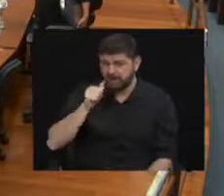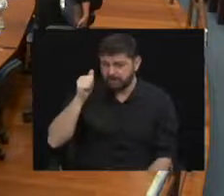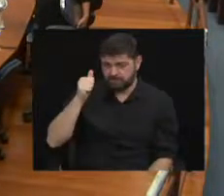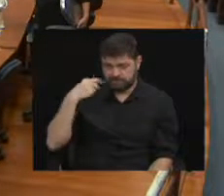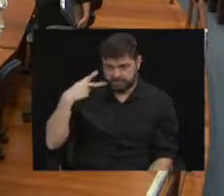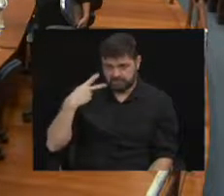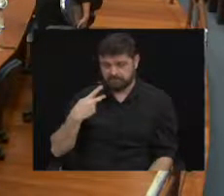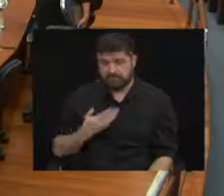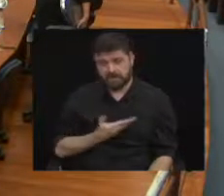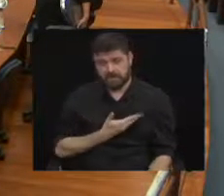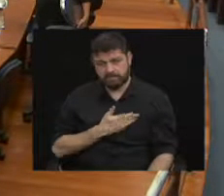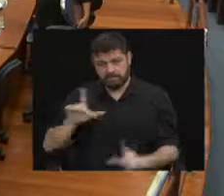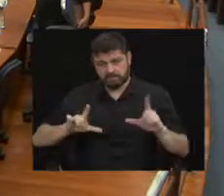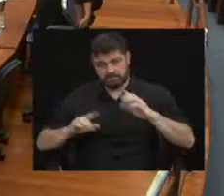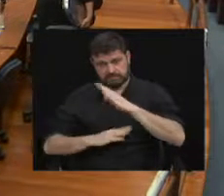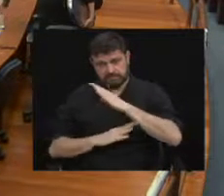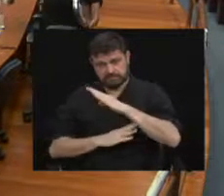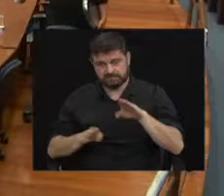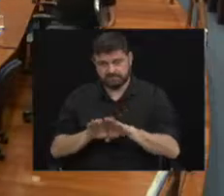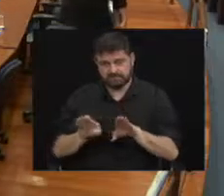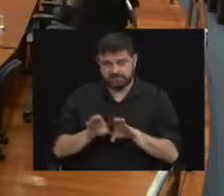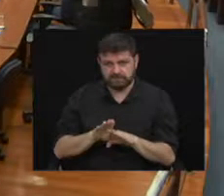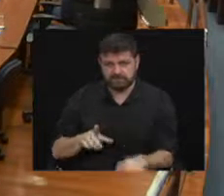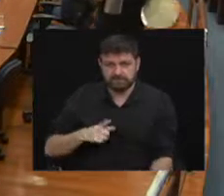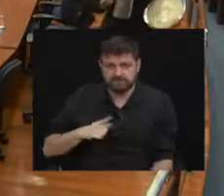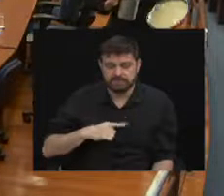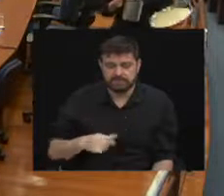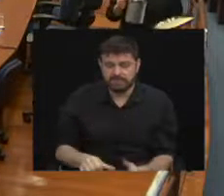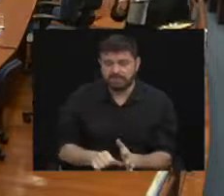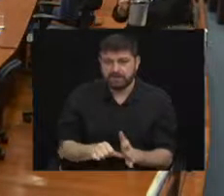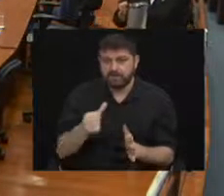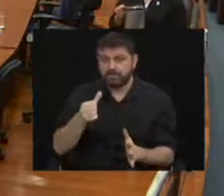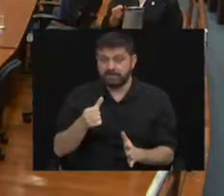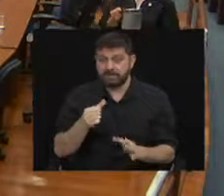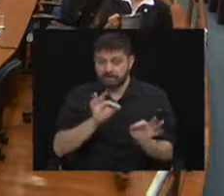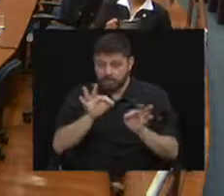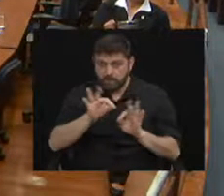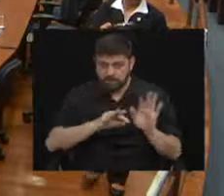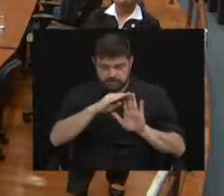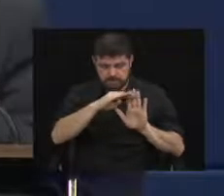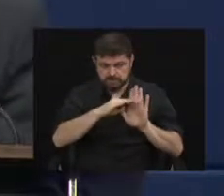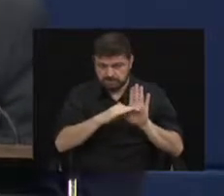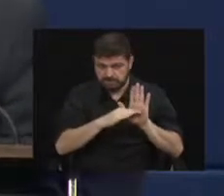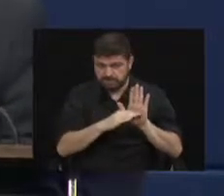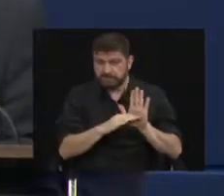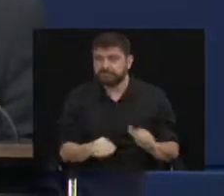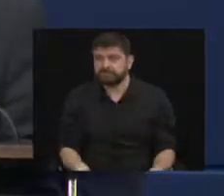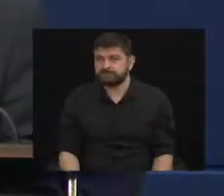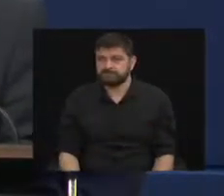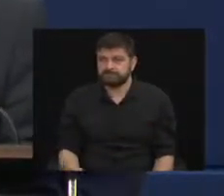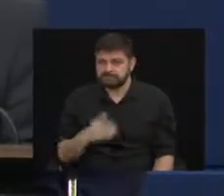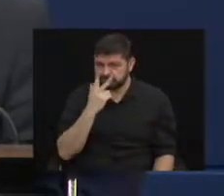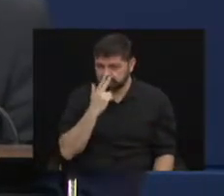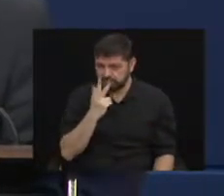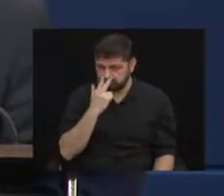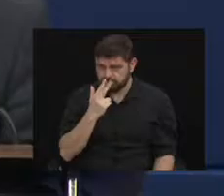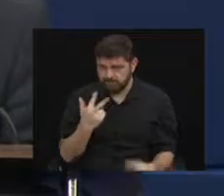minhas palavras. Que Deus abençoe a todos nós, a todos os campineiros. Muito obrigado a todos.